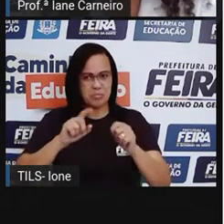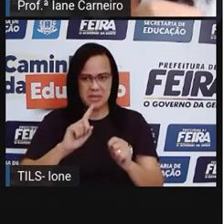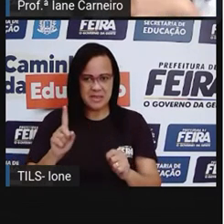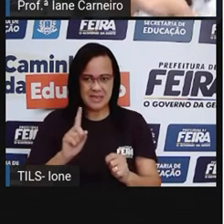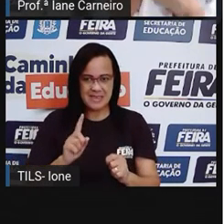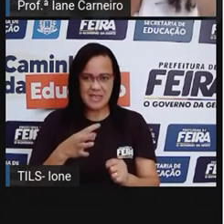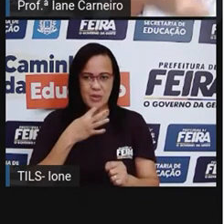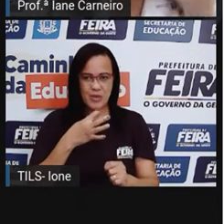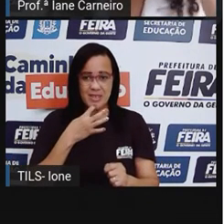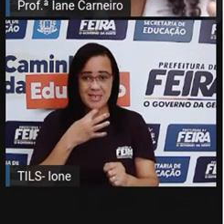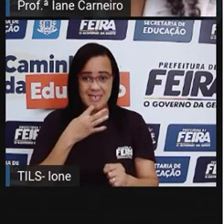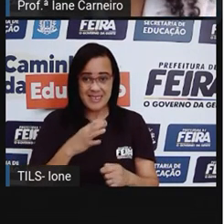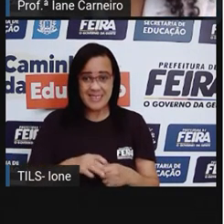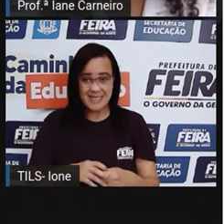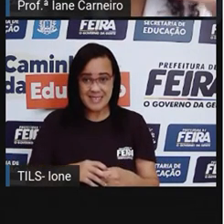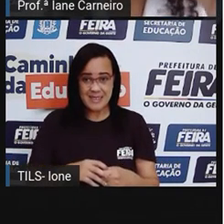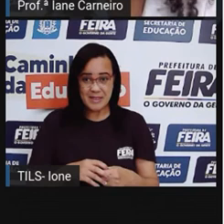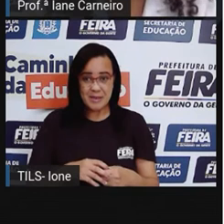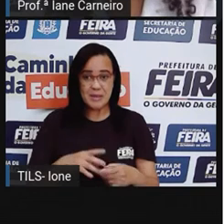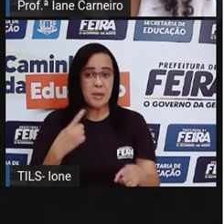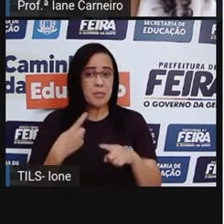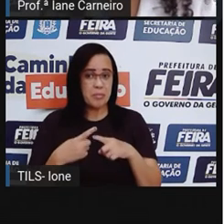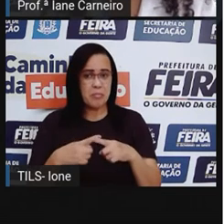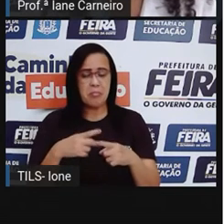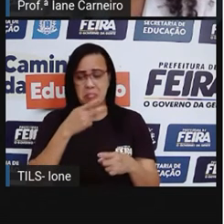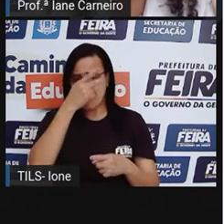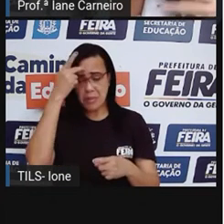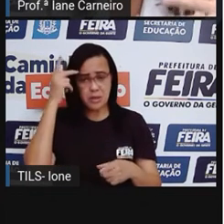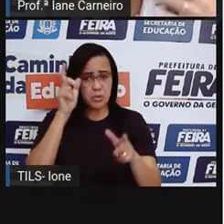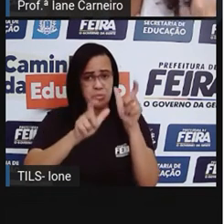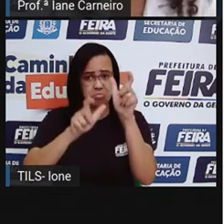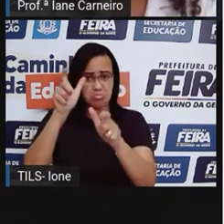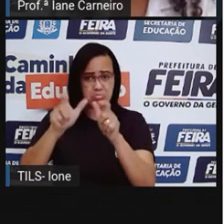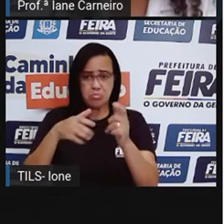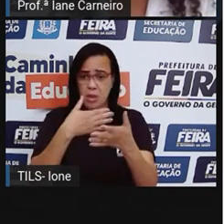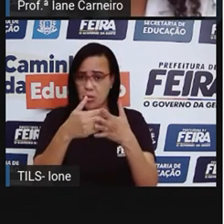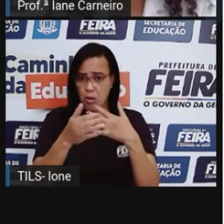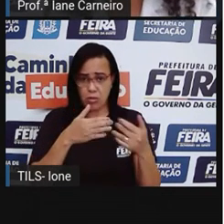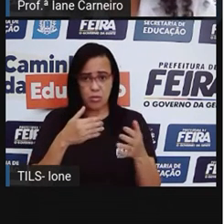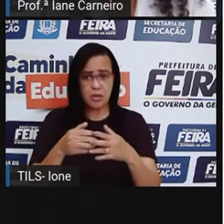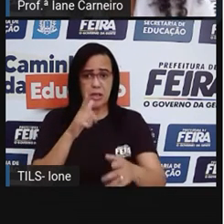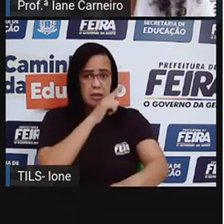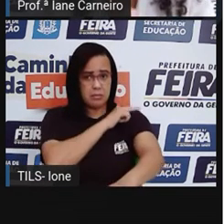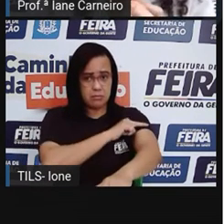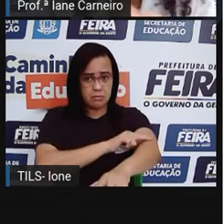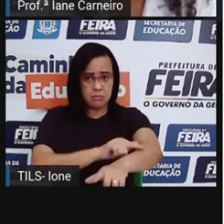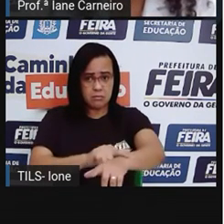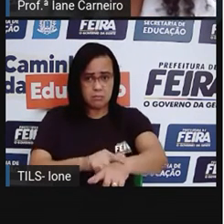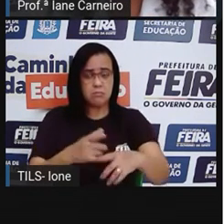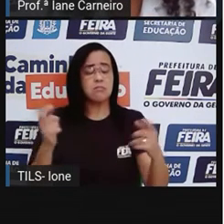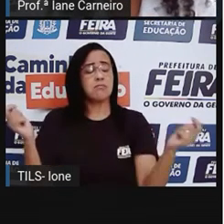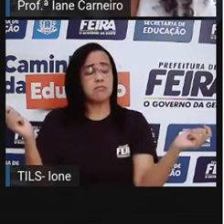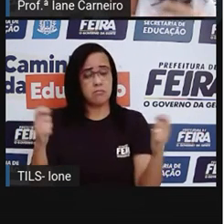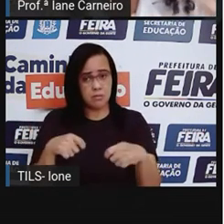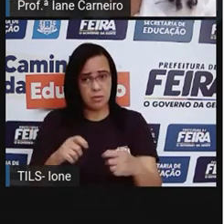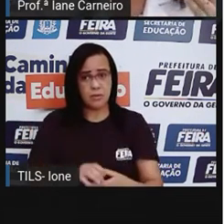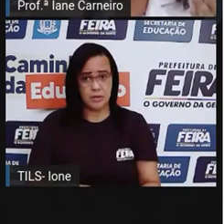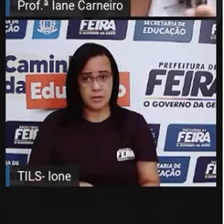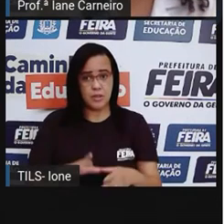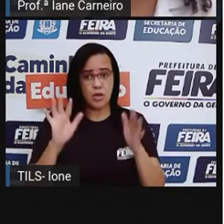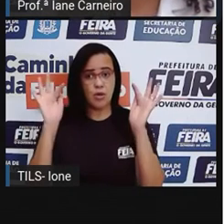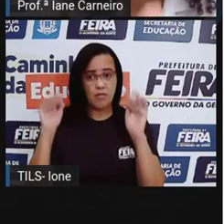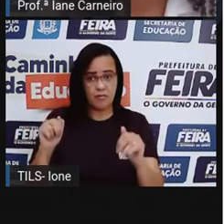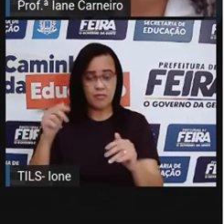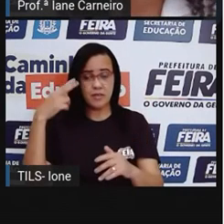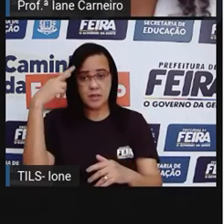né? Com desconhecidos, com qualquer pessoa. E aí, como no final da história a gente aprendeu aí, né? Que quando a